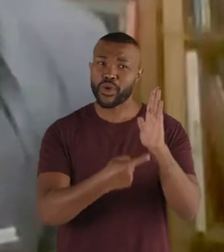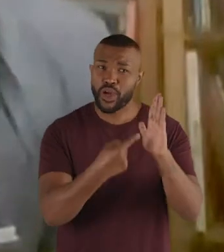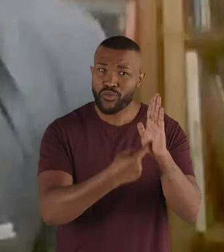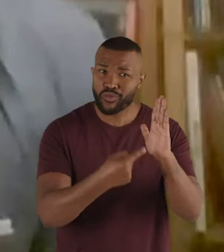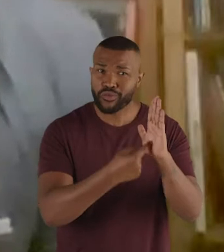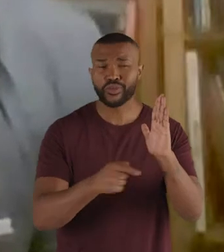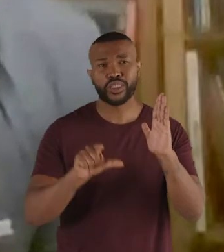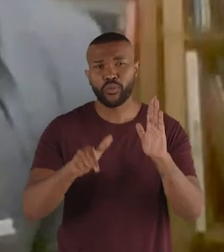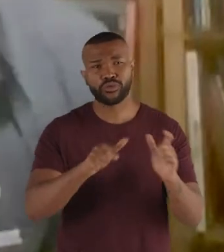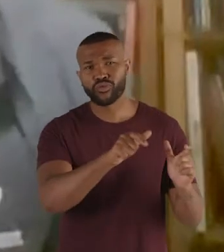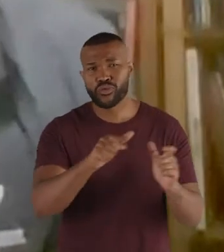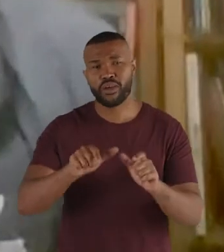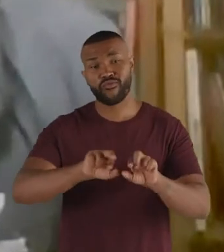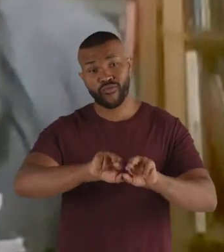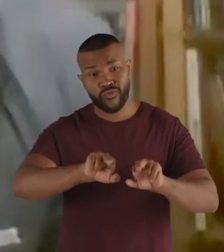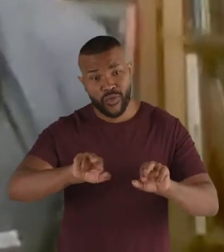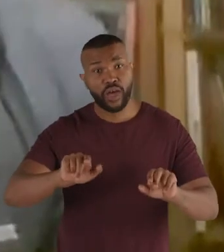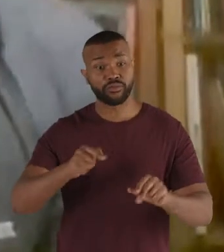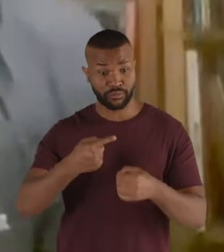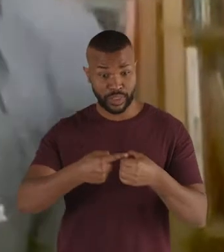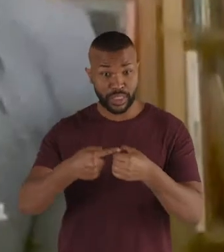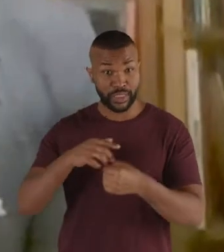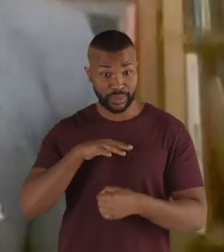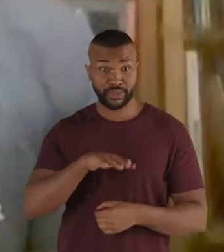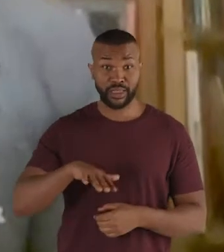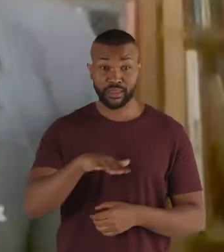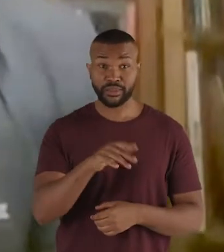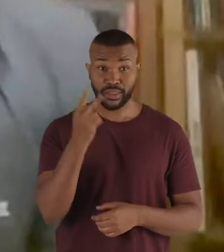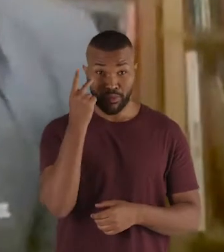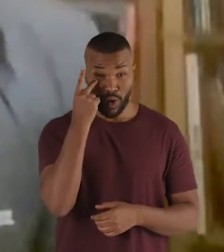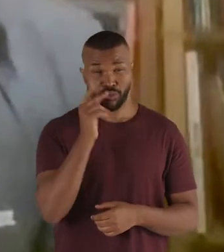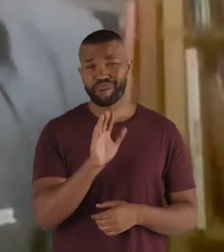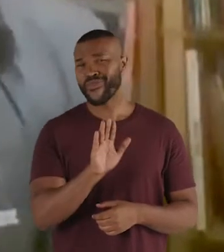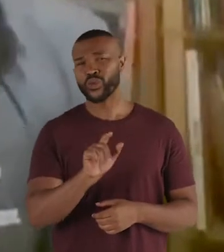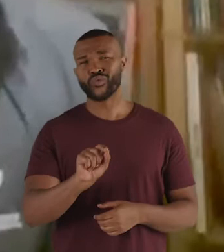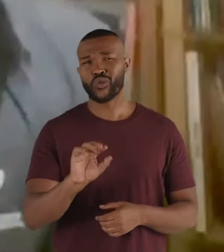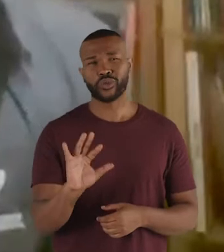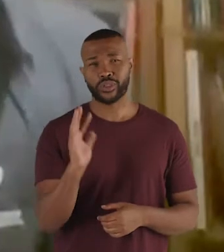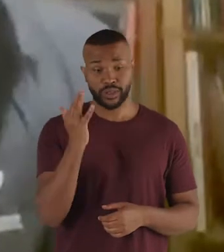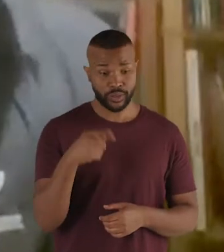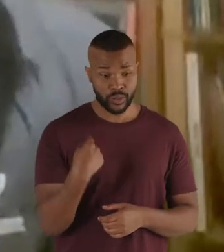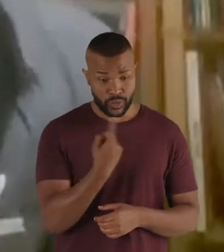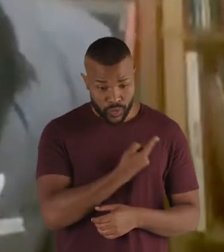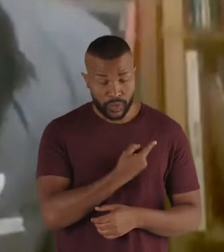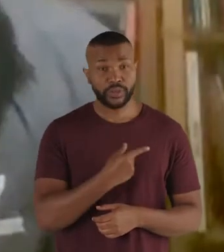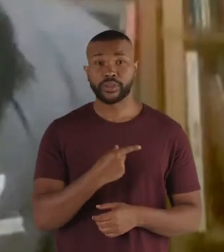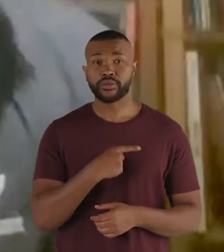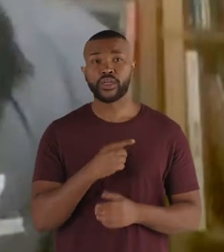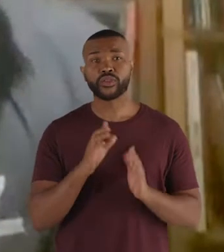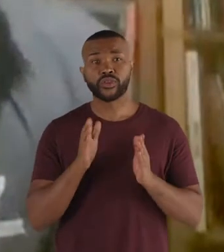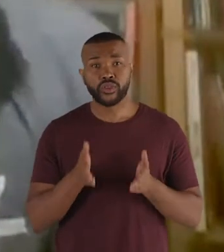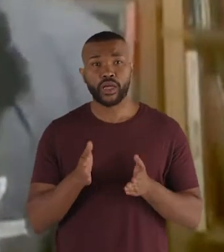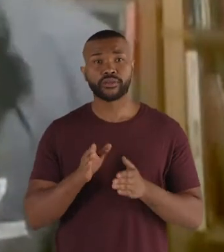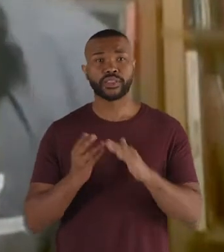Barra Funda, depois, e vários outros espaços da cidade de São Paulo. Só que, quando a gente tem